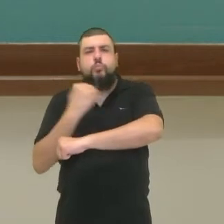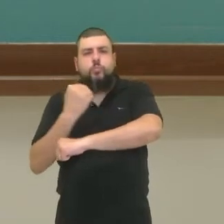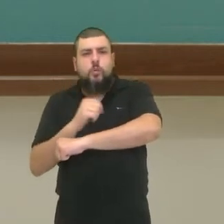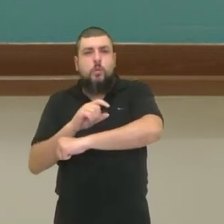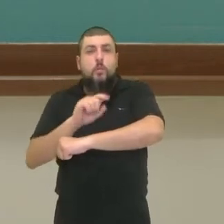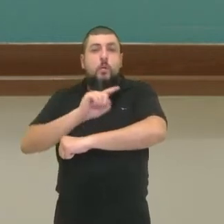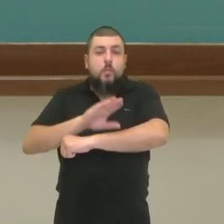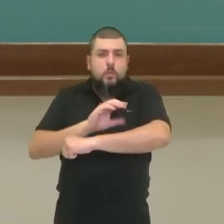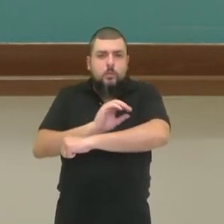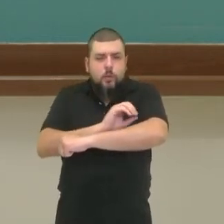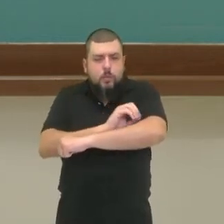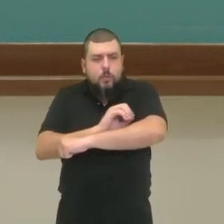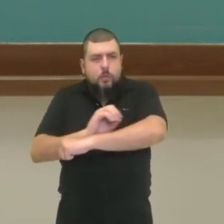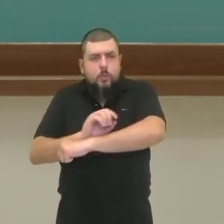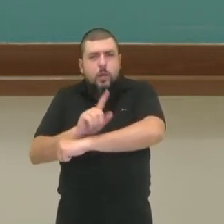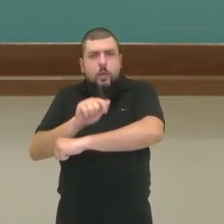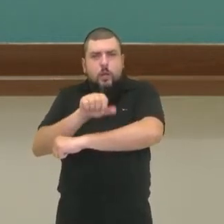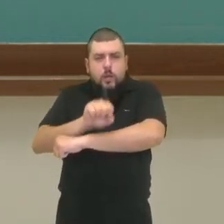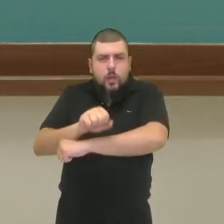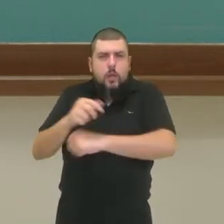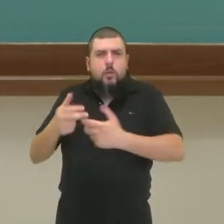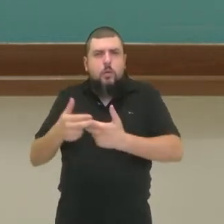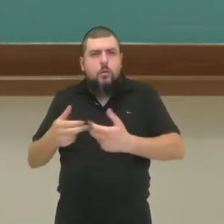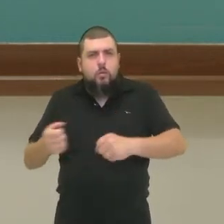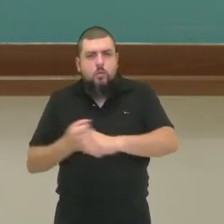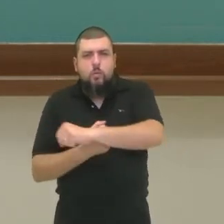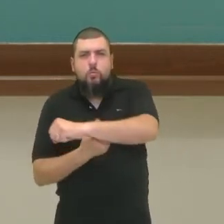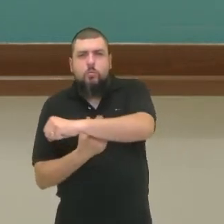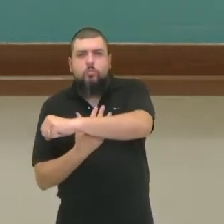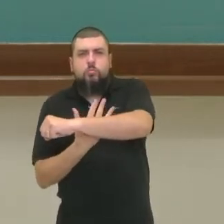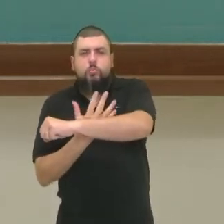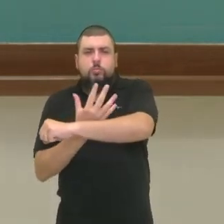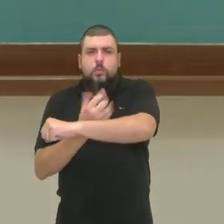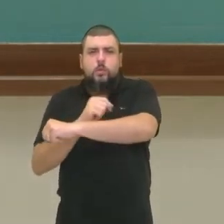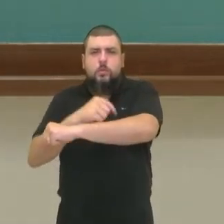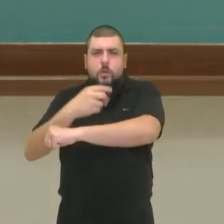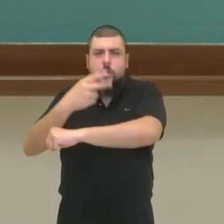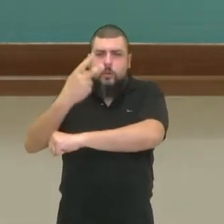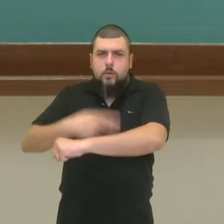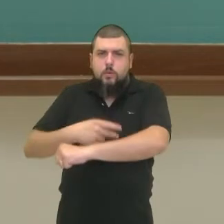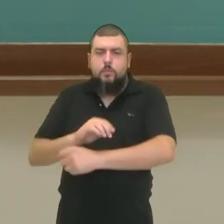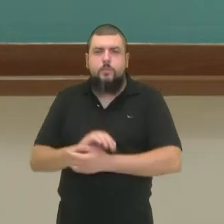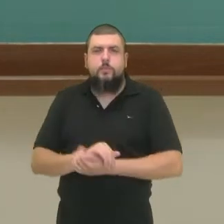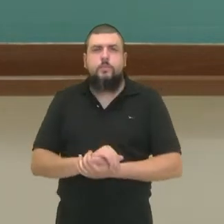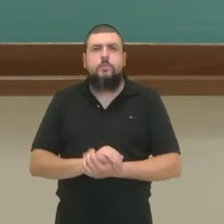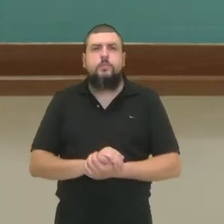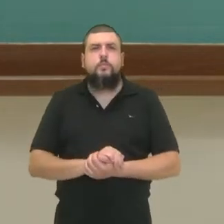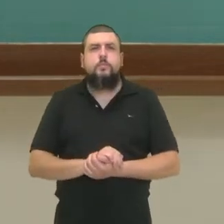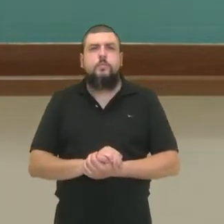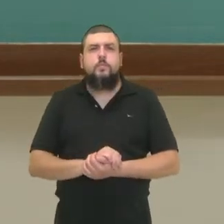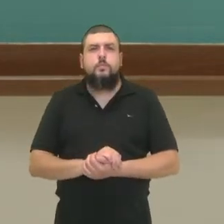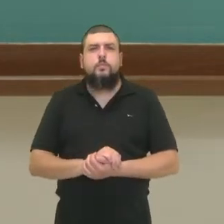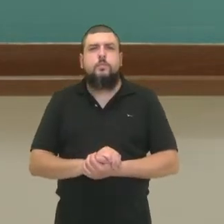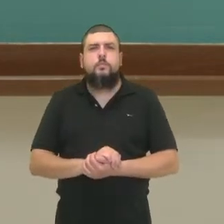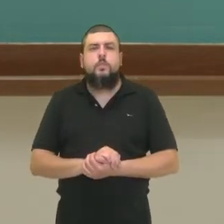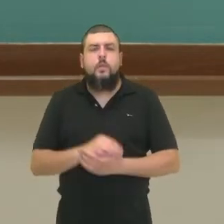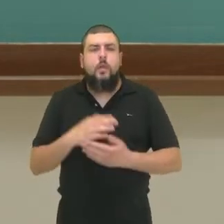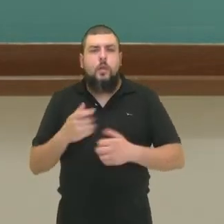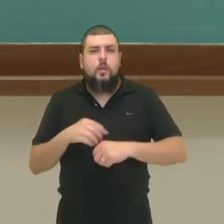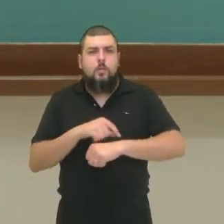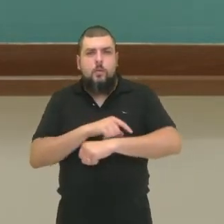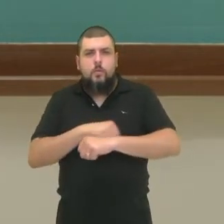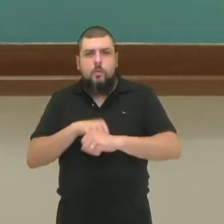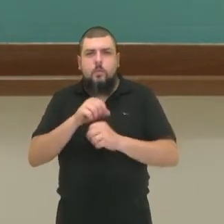os nutrientes, gases, né? Eles vão passando através da difusão que eles têm na lâmina basal, então eles são apoiados na